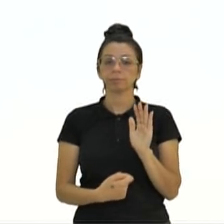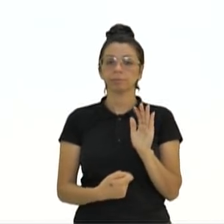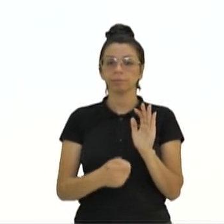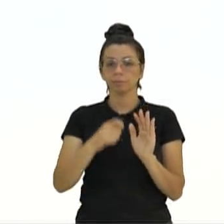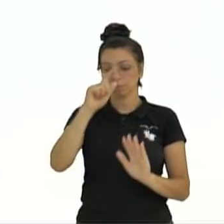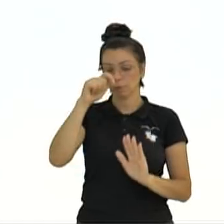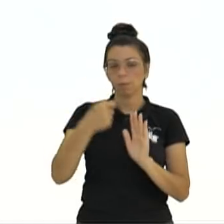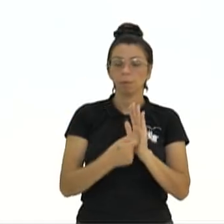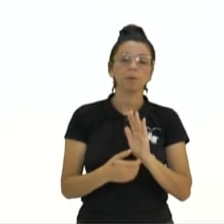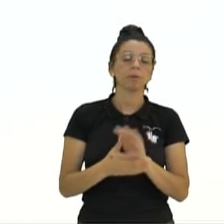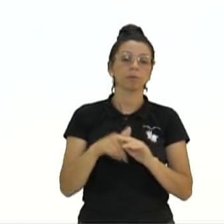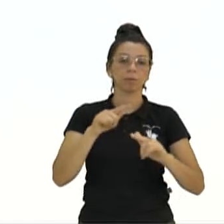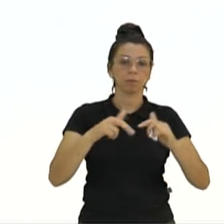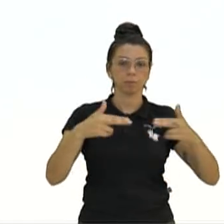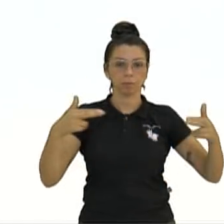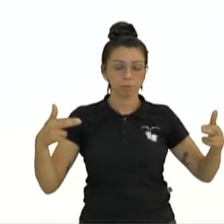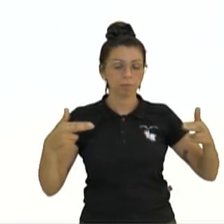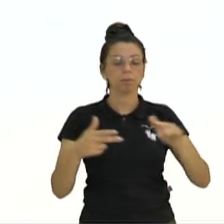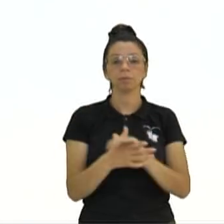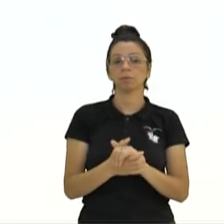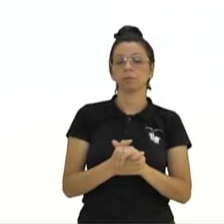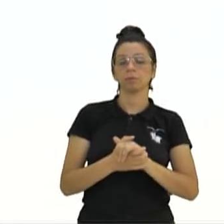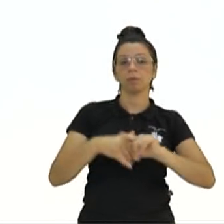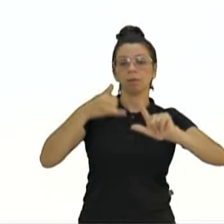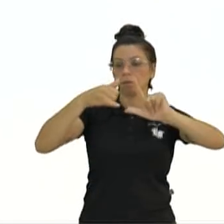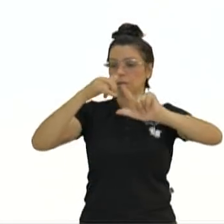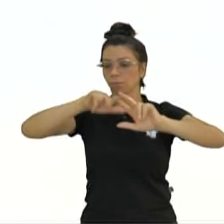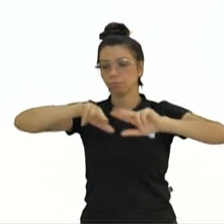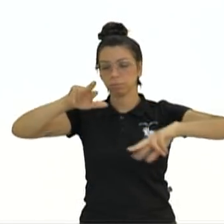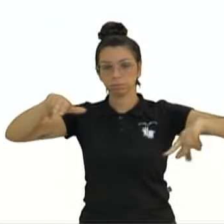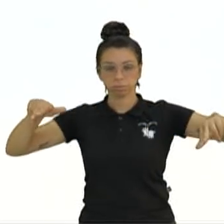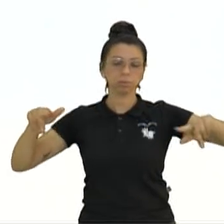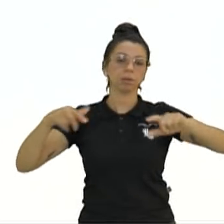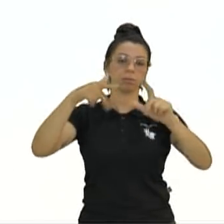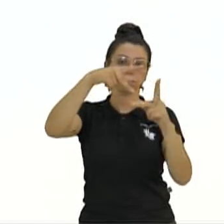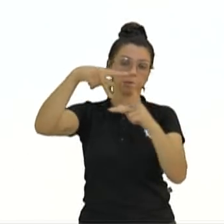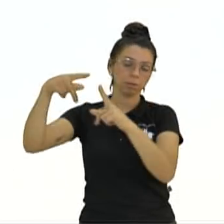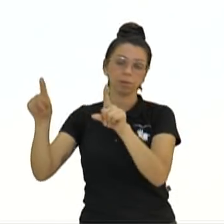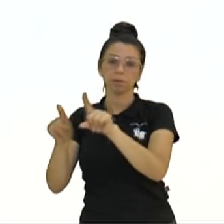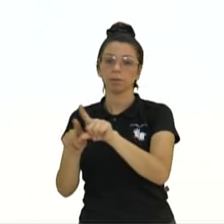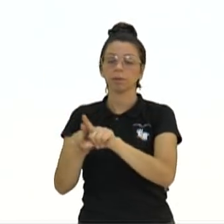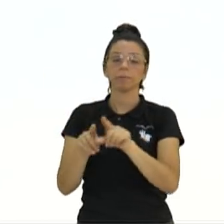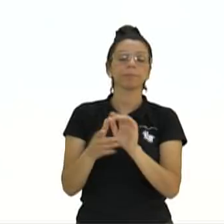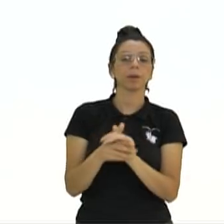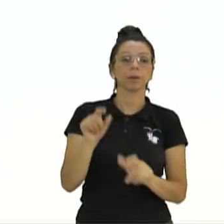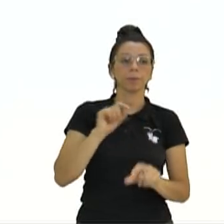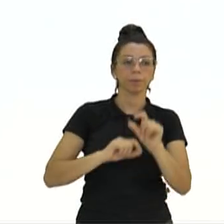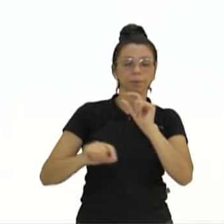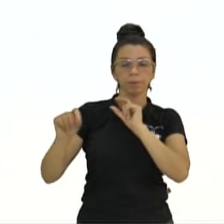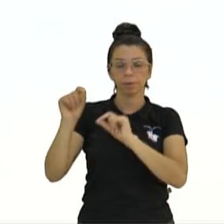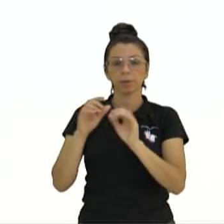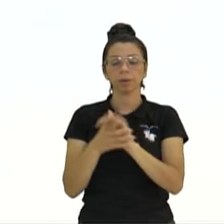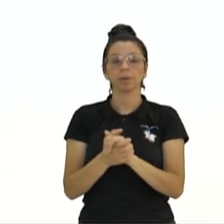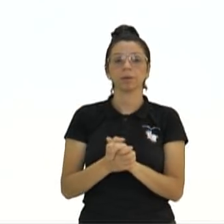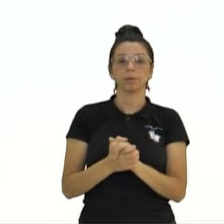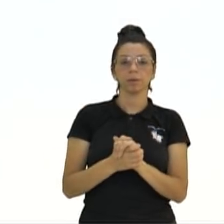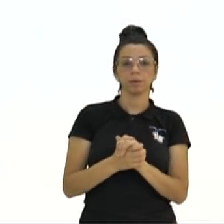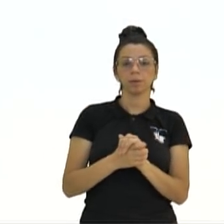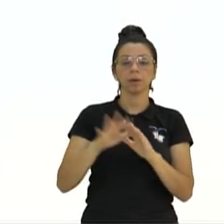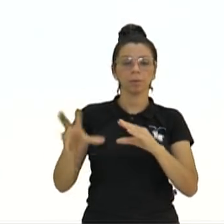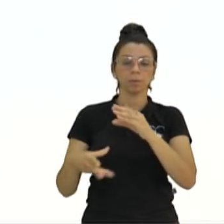auxílio de material gráfico diverso, quadrinhos, identificar as conjunções coordenativas e a função